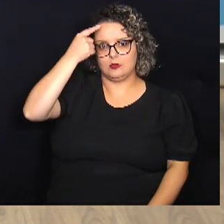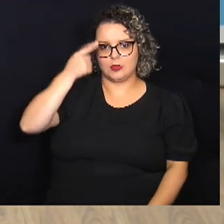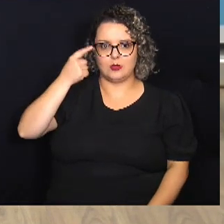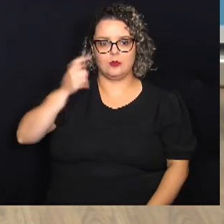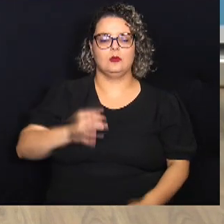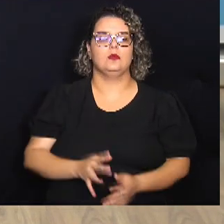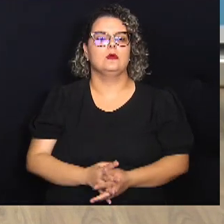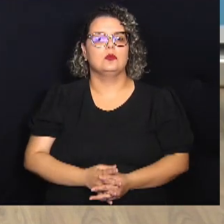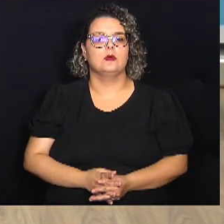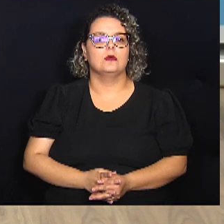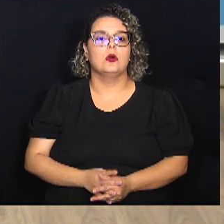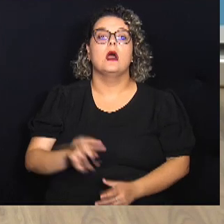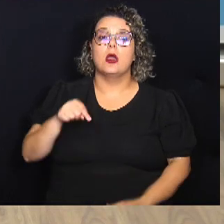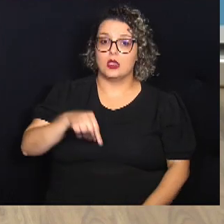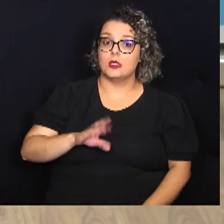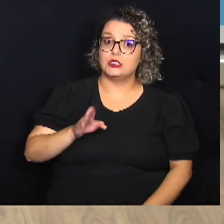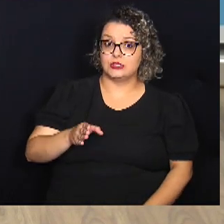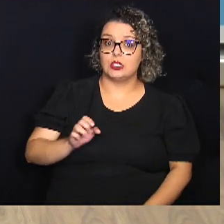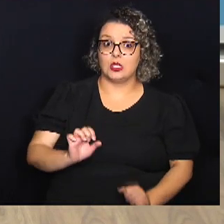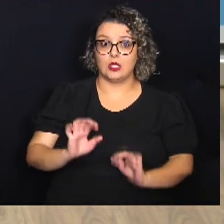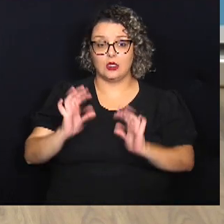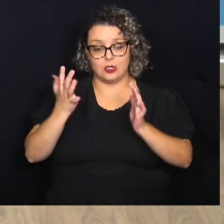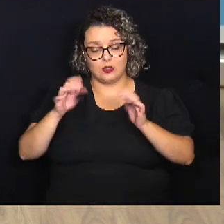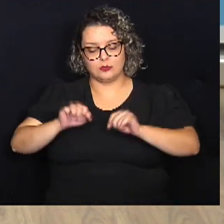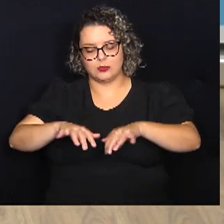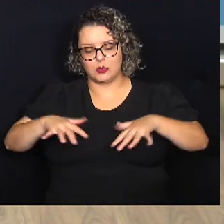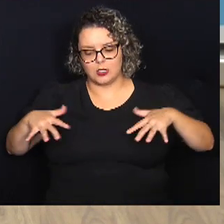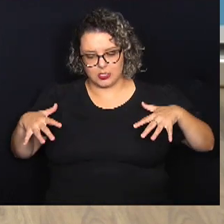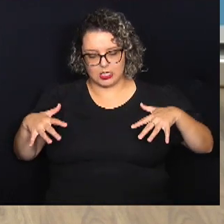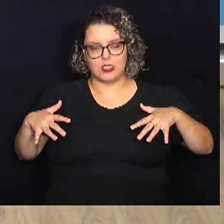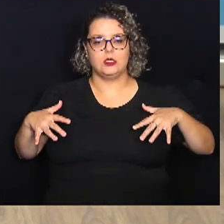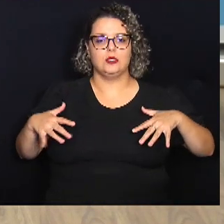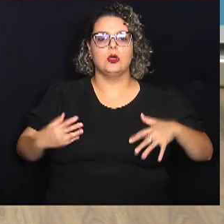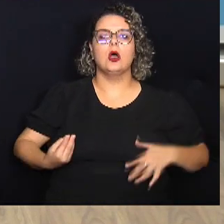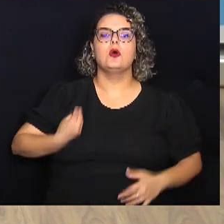Miguel. Esta já acontece no plenário da Câmara, com